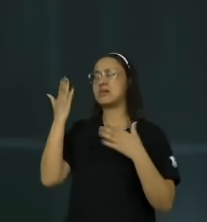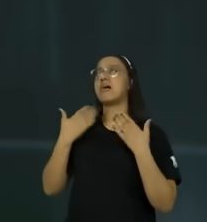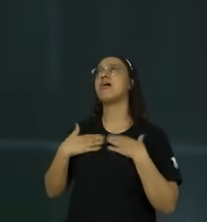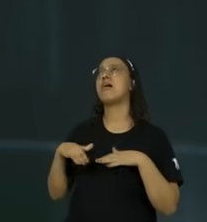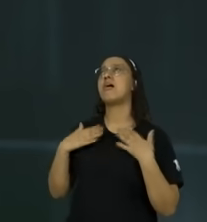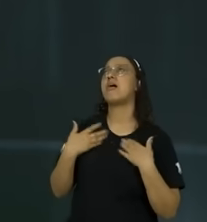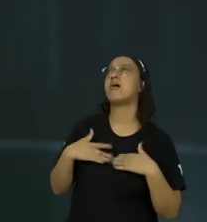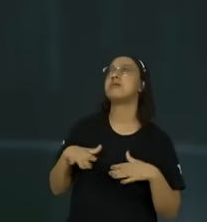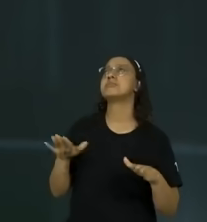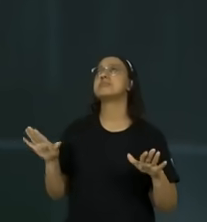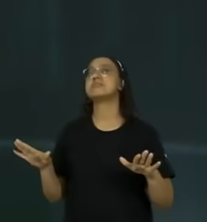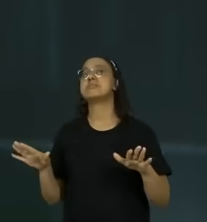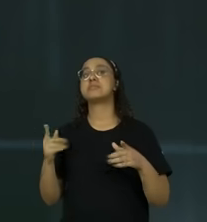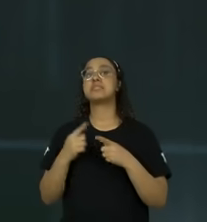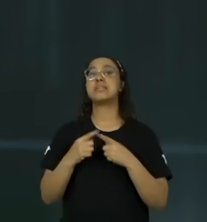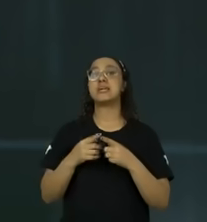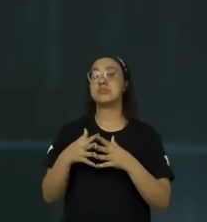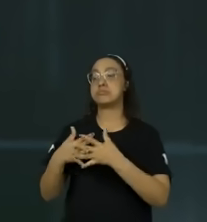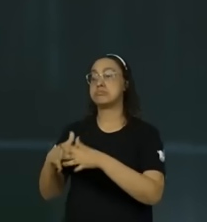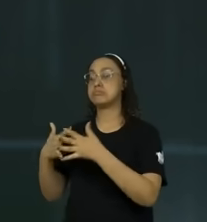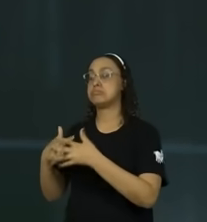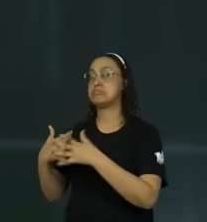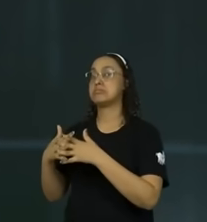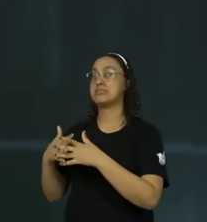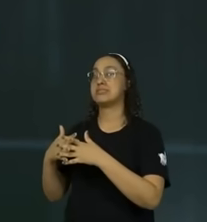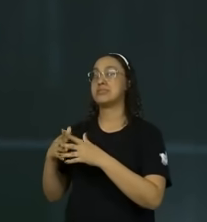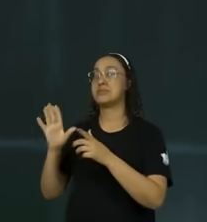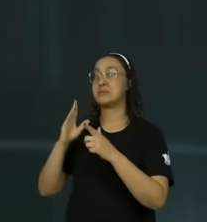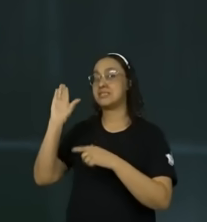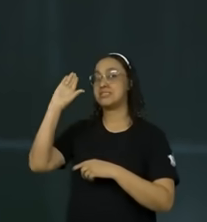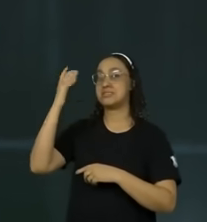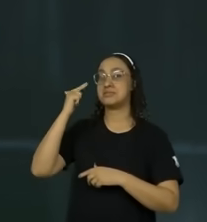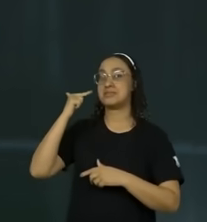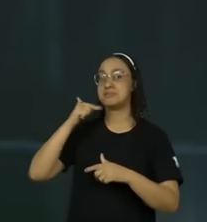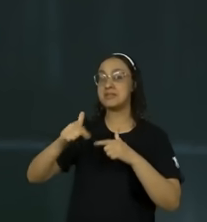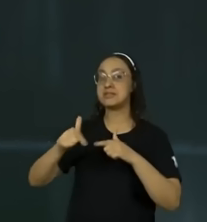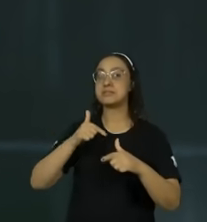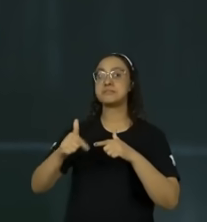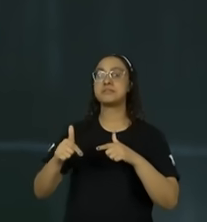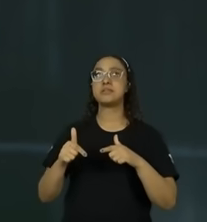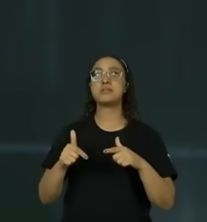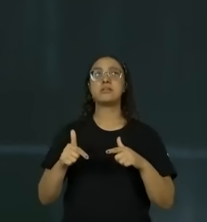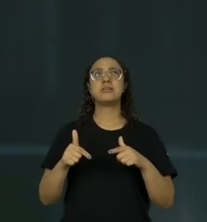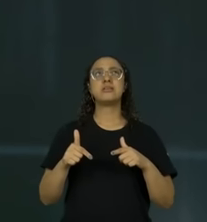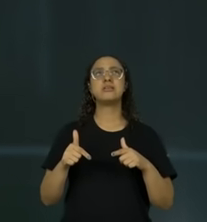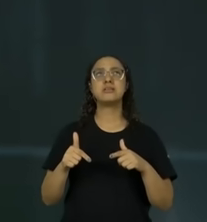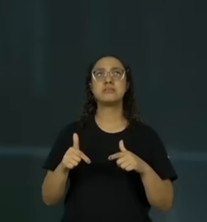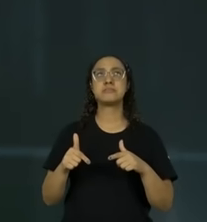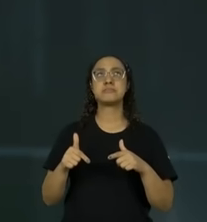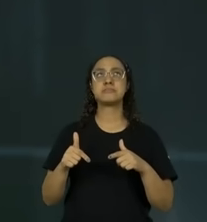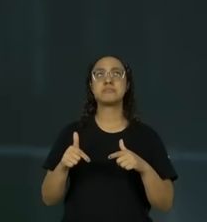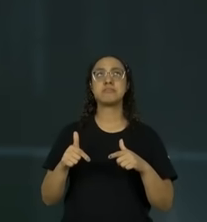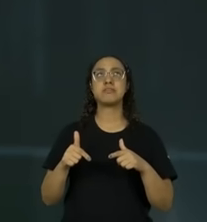quê? Porque todo o conflito estava lá porque Deus te deu um sonho maior. Nunca foi sobre azar, sempre foi sobre